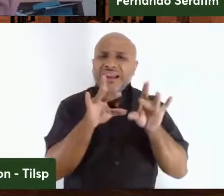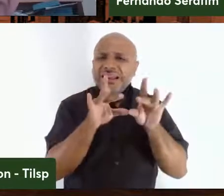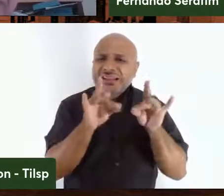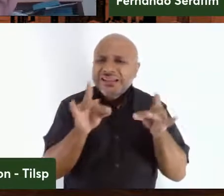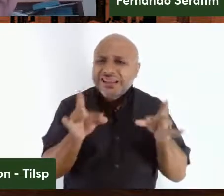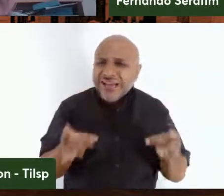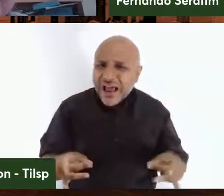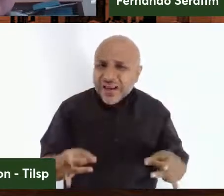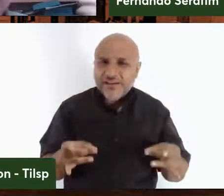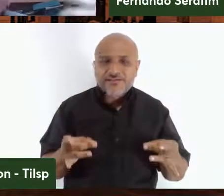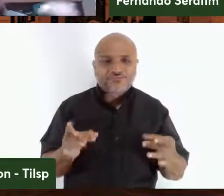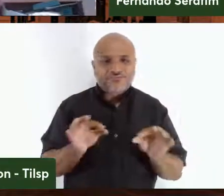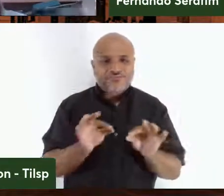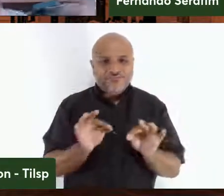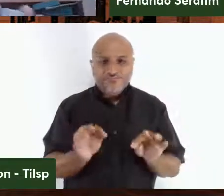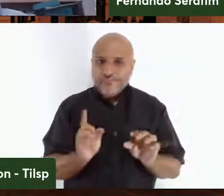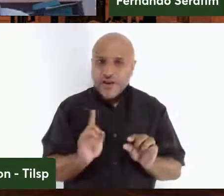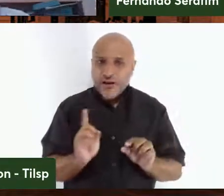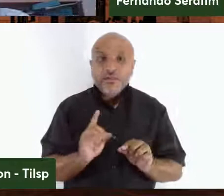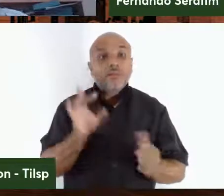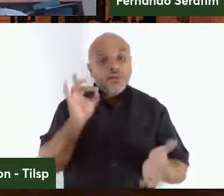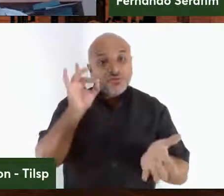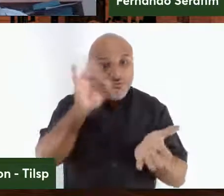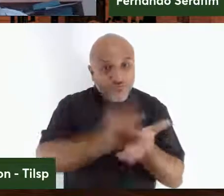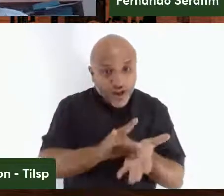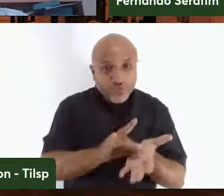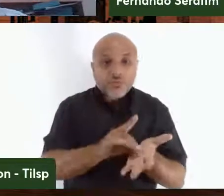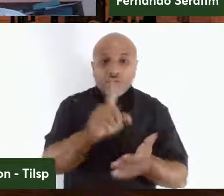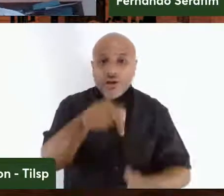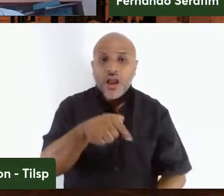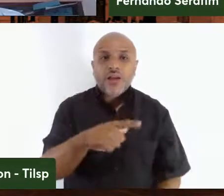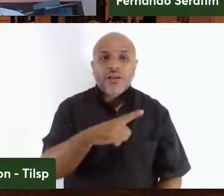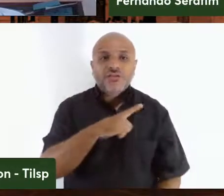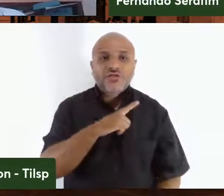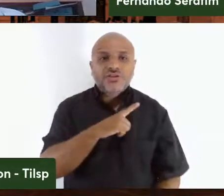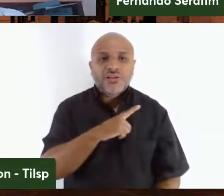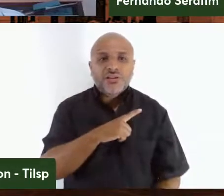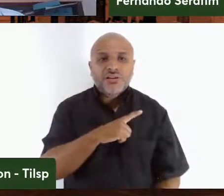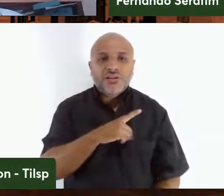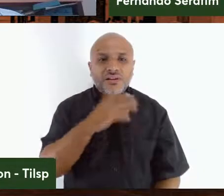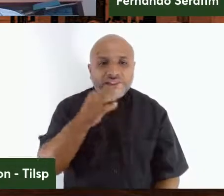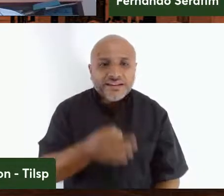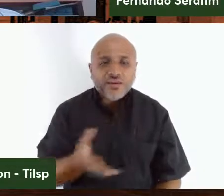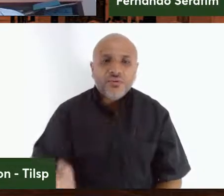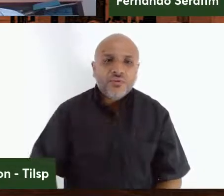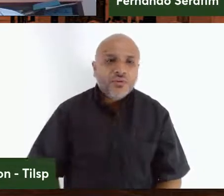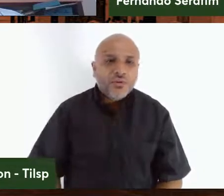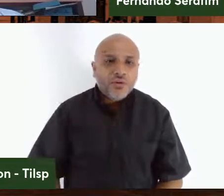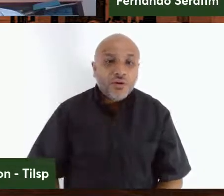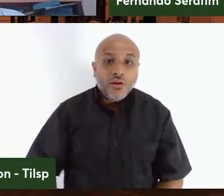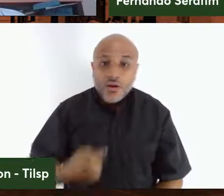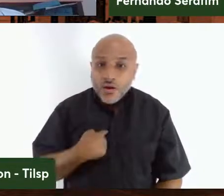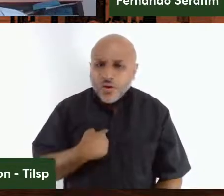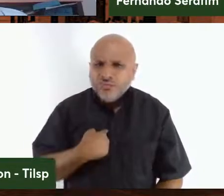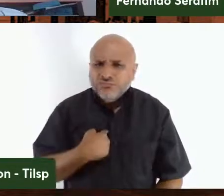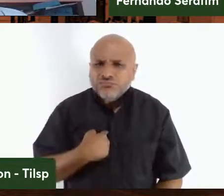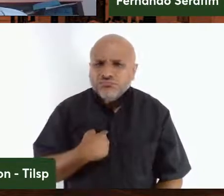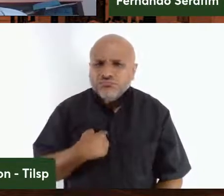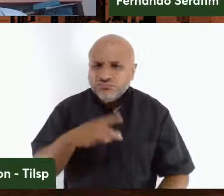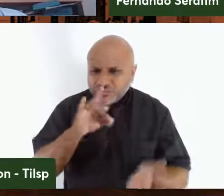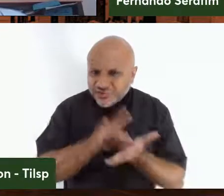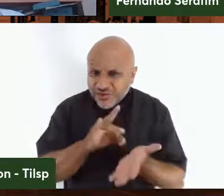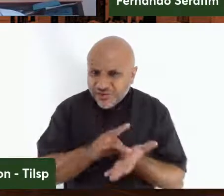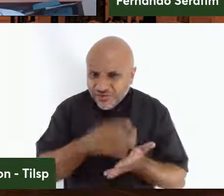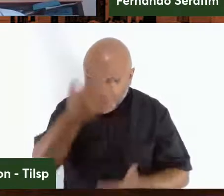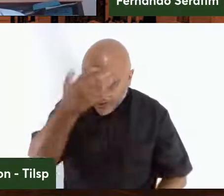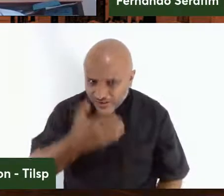pormenor. Né? E, de fato, ela tinha razão. E, sinceramente, para ser honesto, eu não